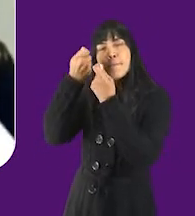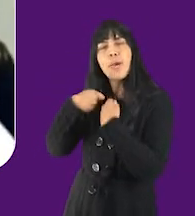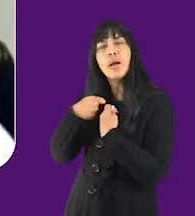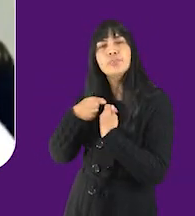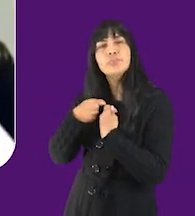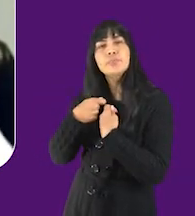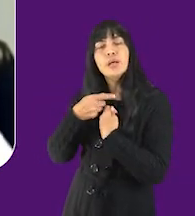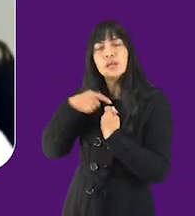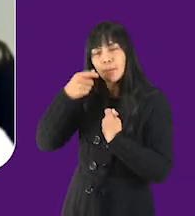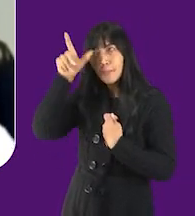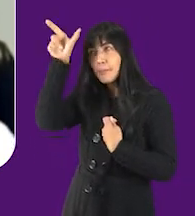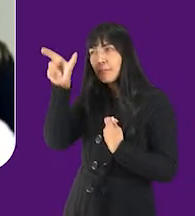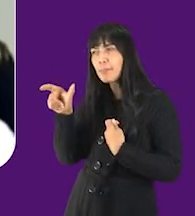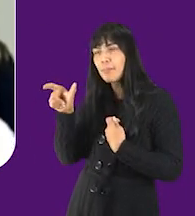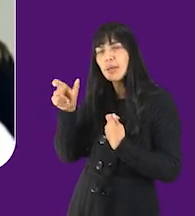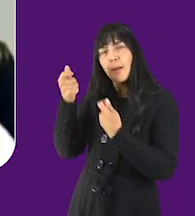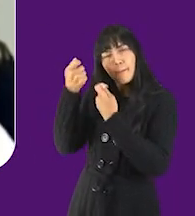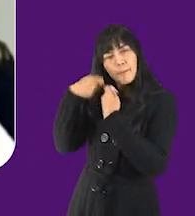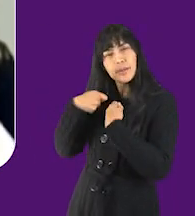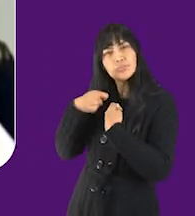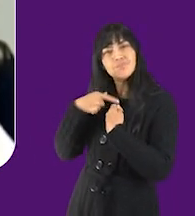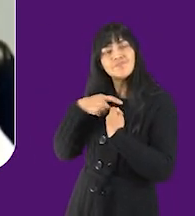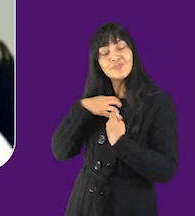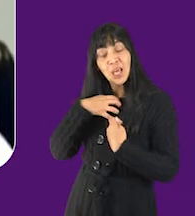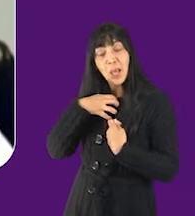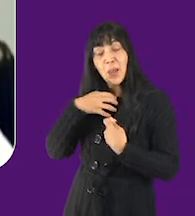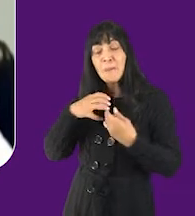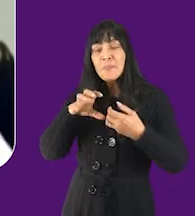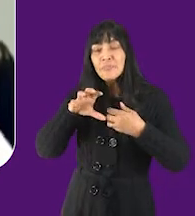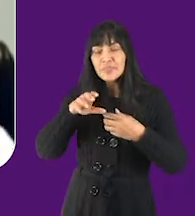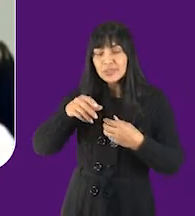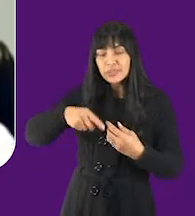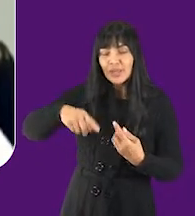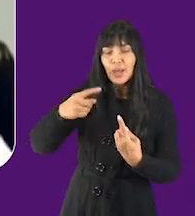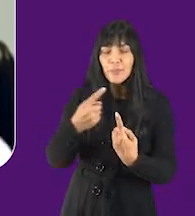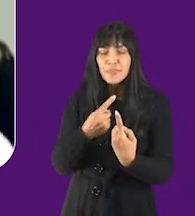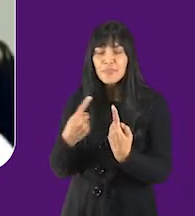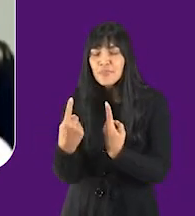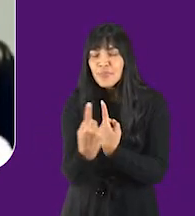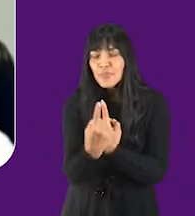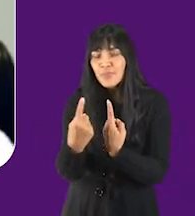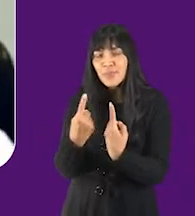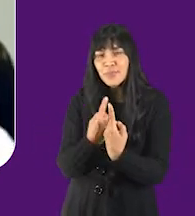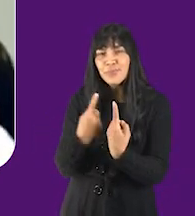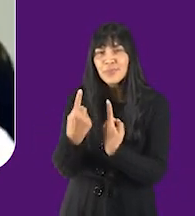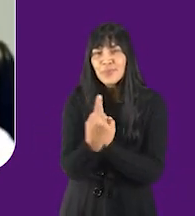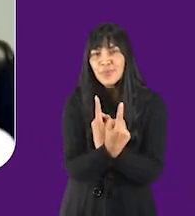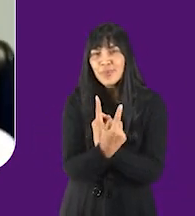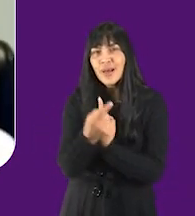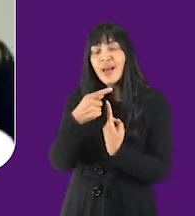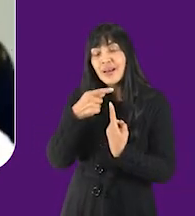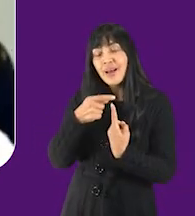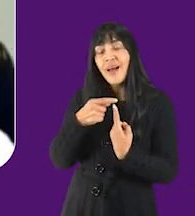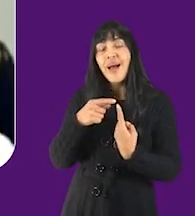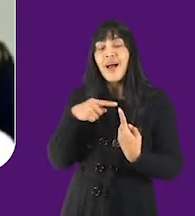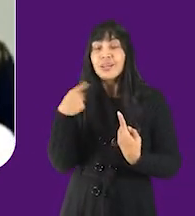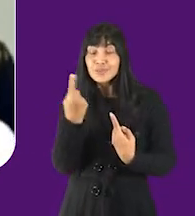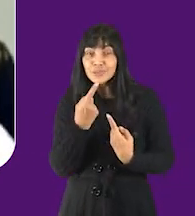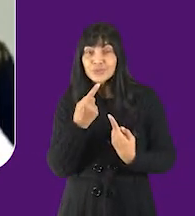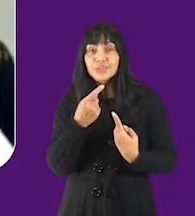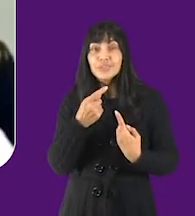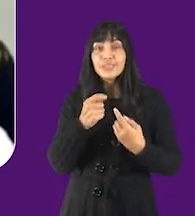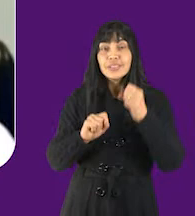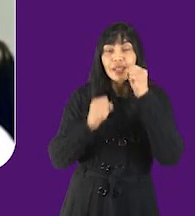capacitação das pessoas, faz com que a rotatividade das pessoas seja menor. Para vocês terem uma ideia, nas nossas fábricas aqui no